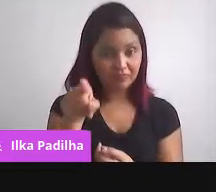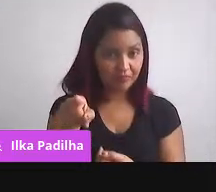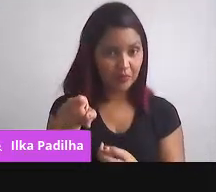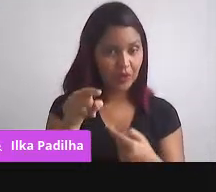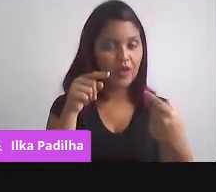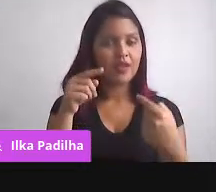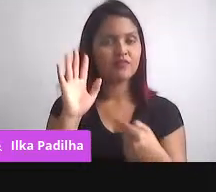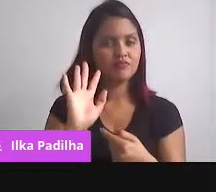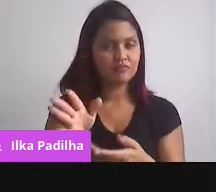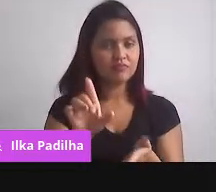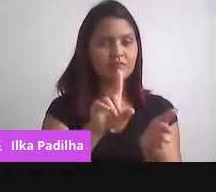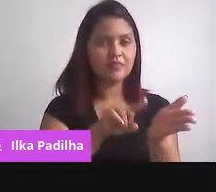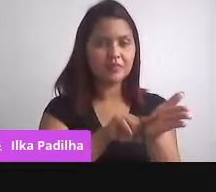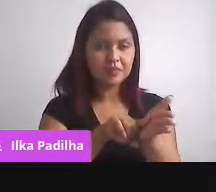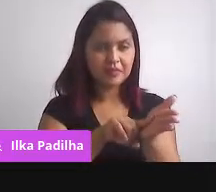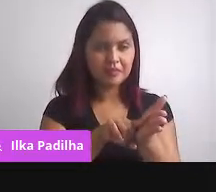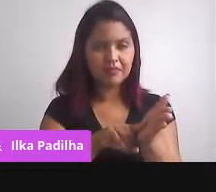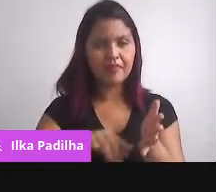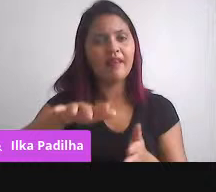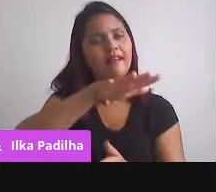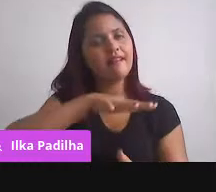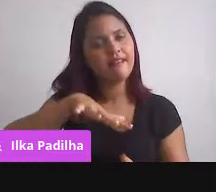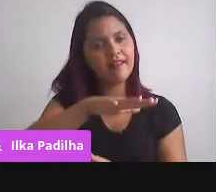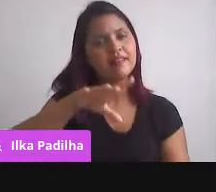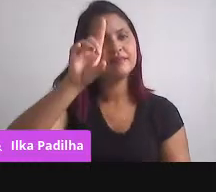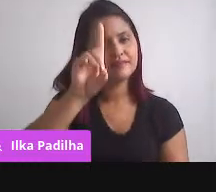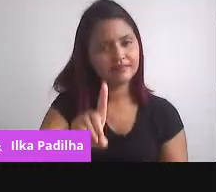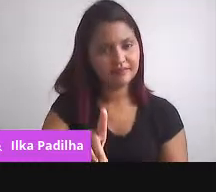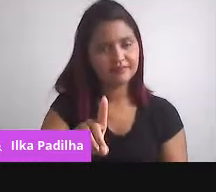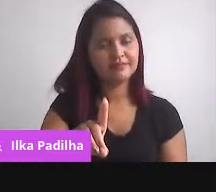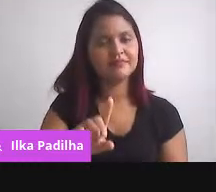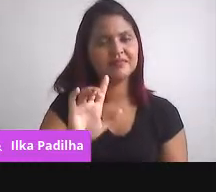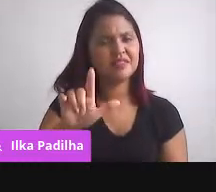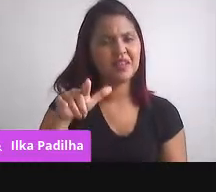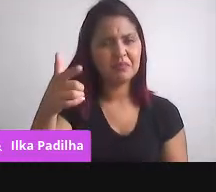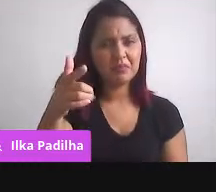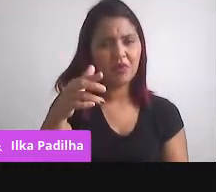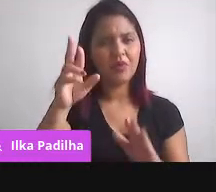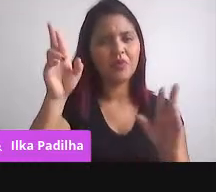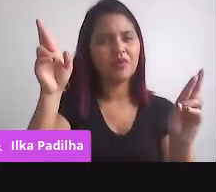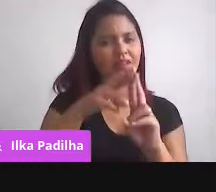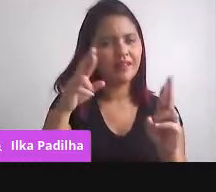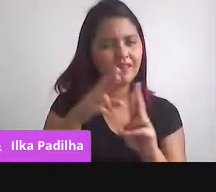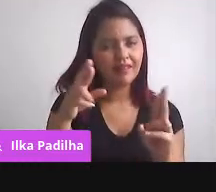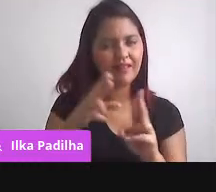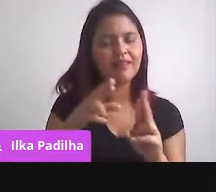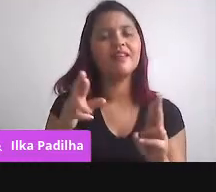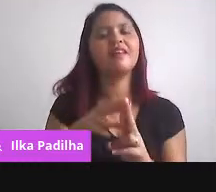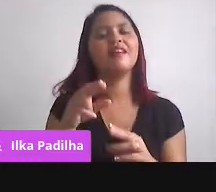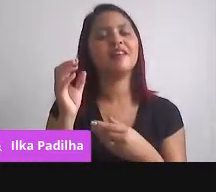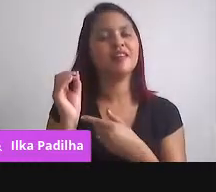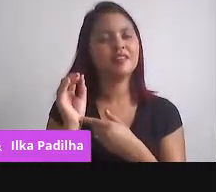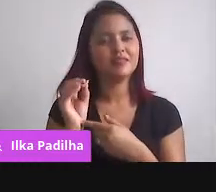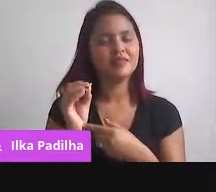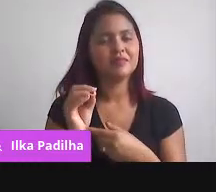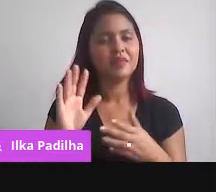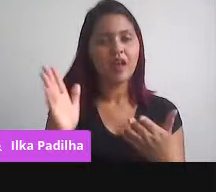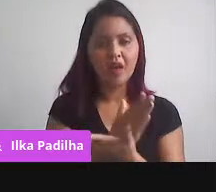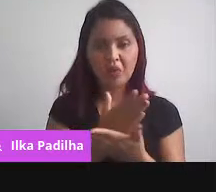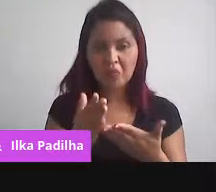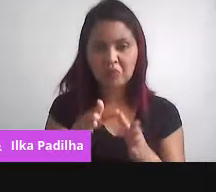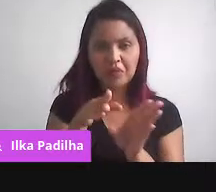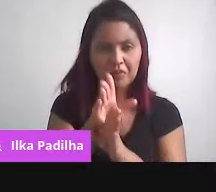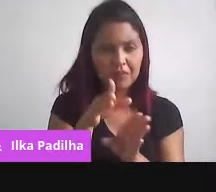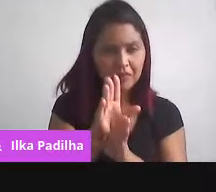entre linguagem e direito, né? Também é um... Depois das referências bibliográficas, há algumas indicações,